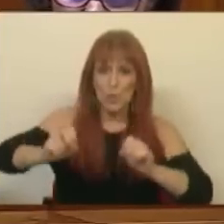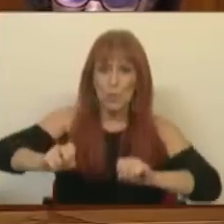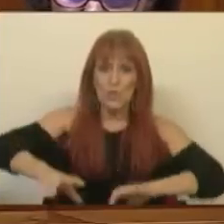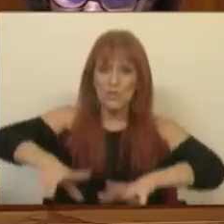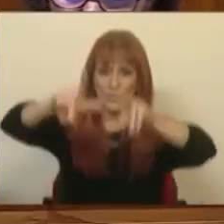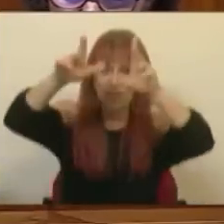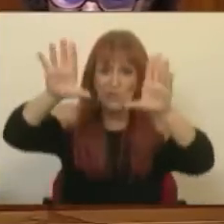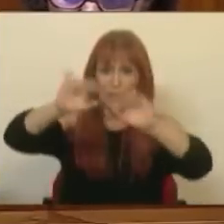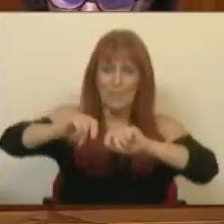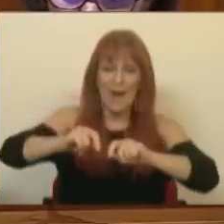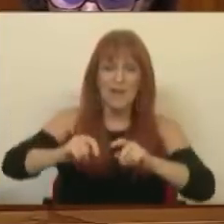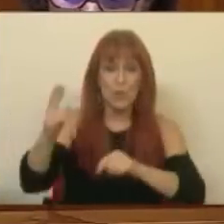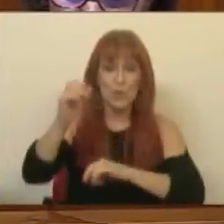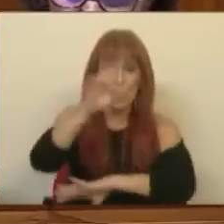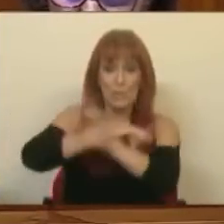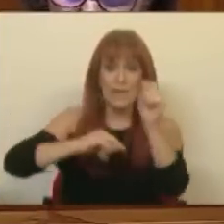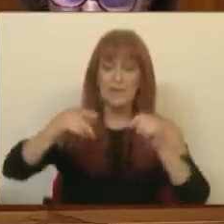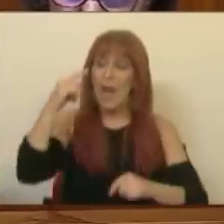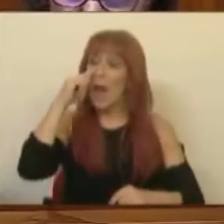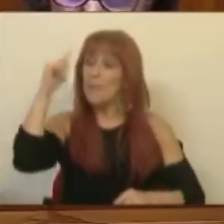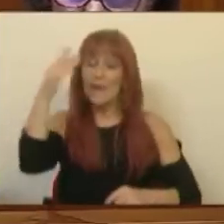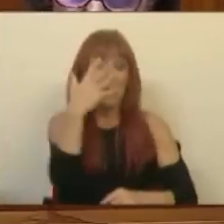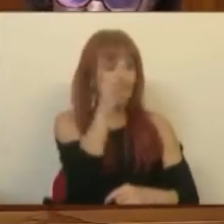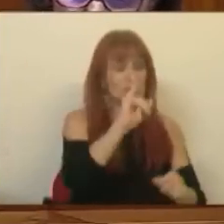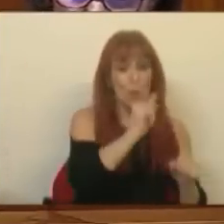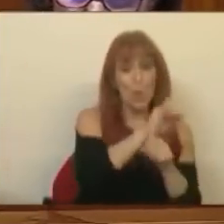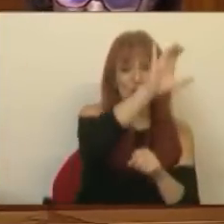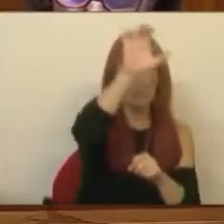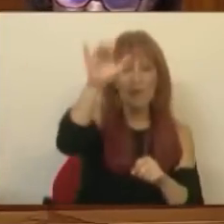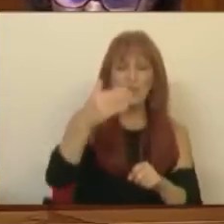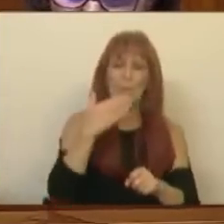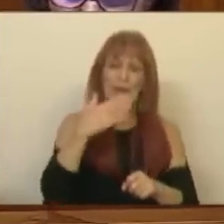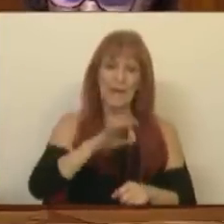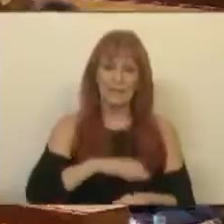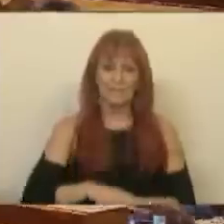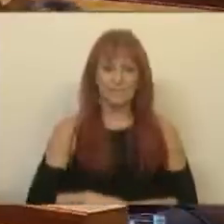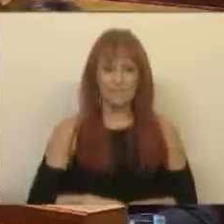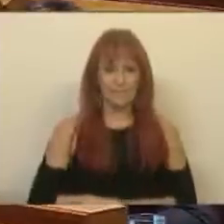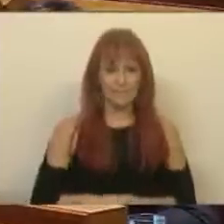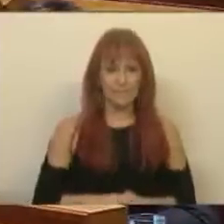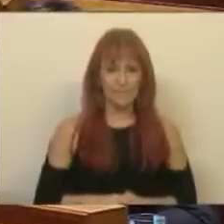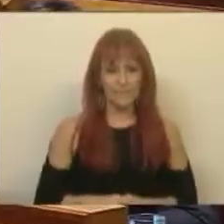da União Europeia como a Alemanha como uma França e outros países Muito obrigado